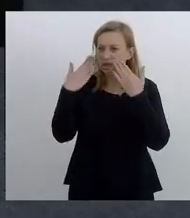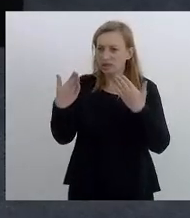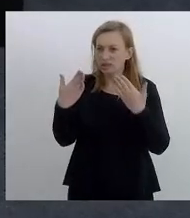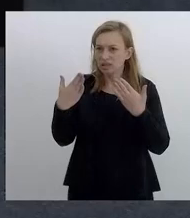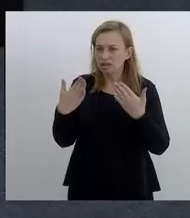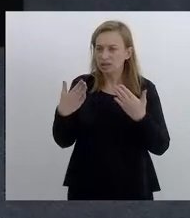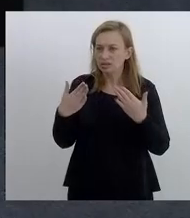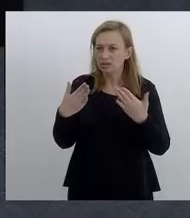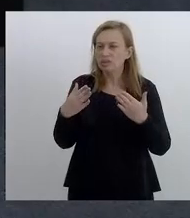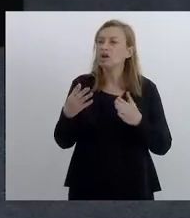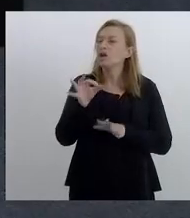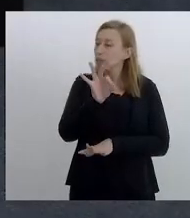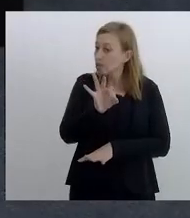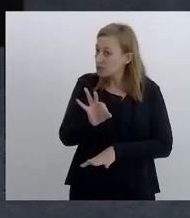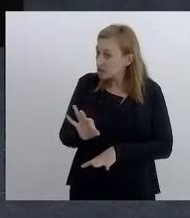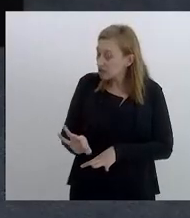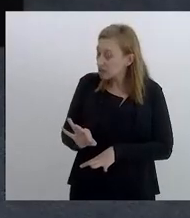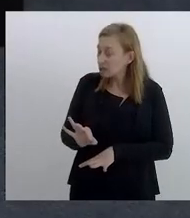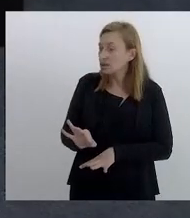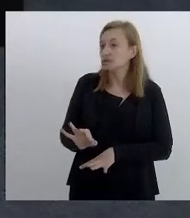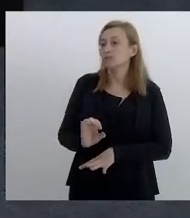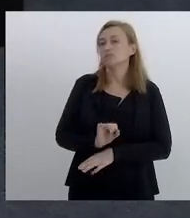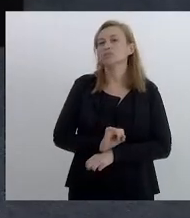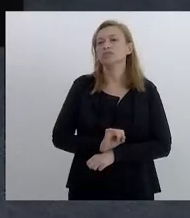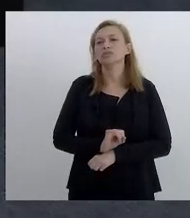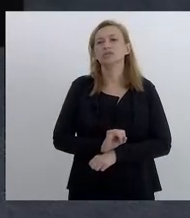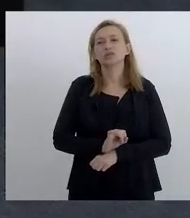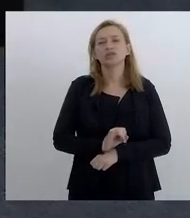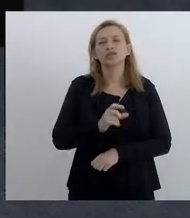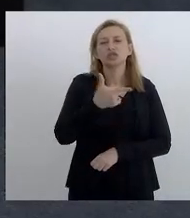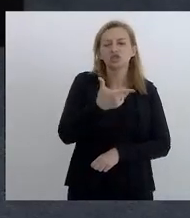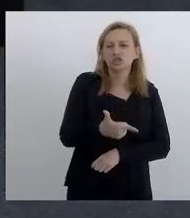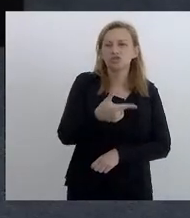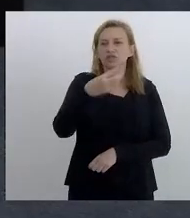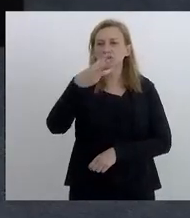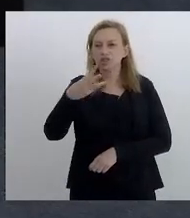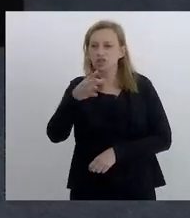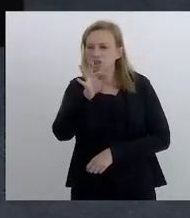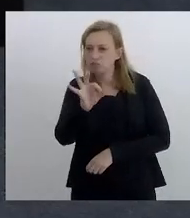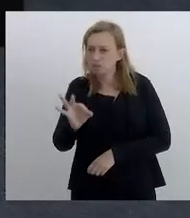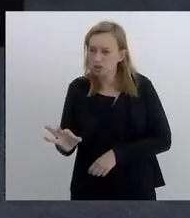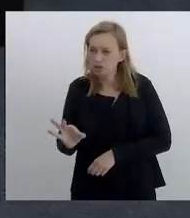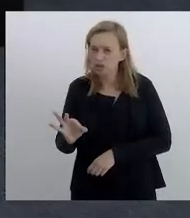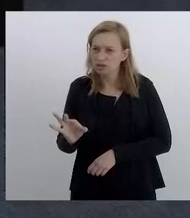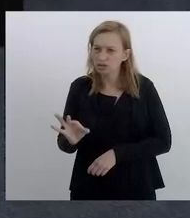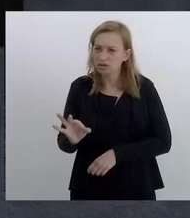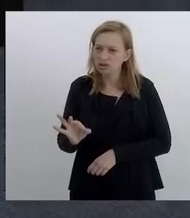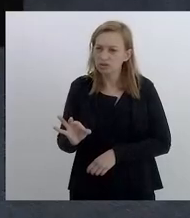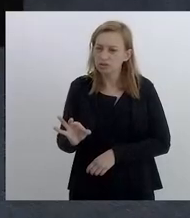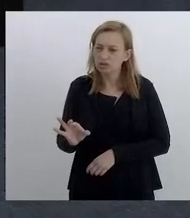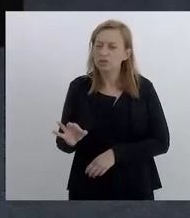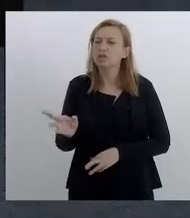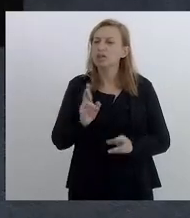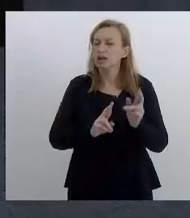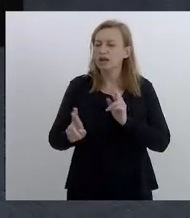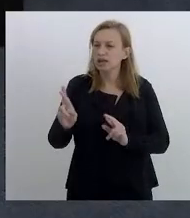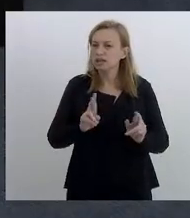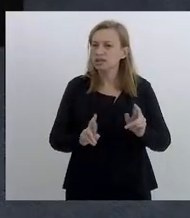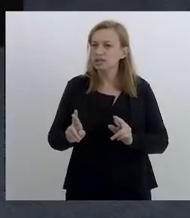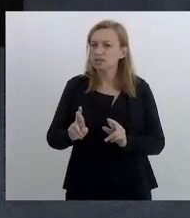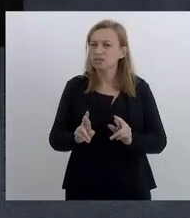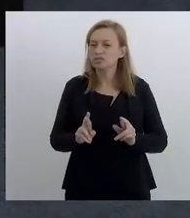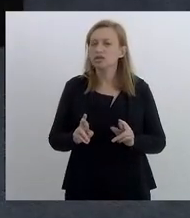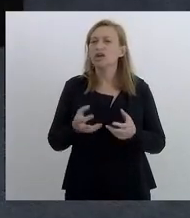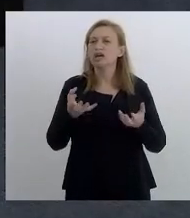relação ao percentual do IPCA. Ao percentual, né, de 23%. Então, em relação a isso,